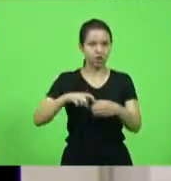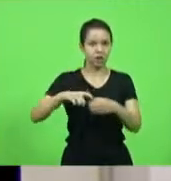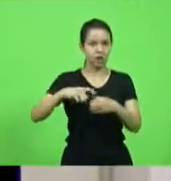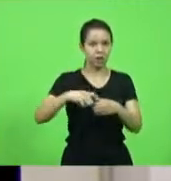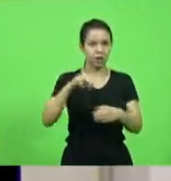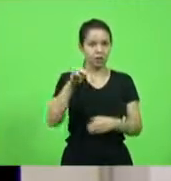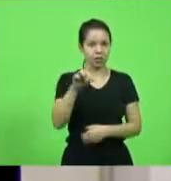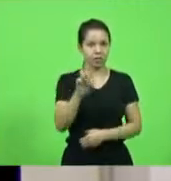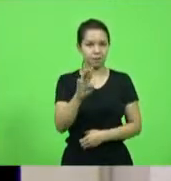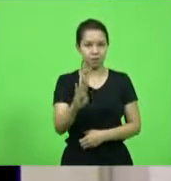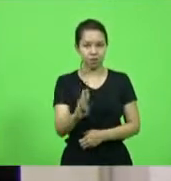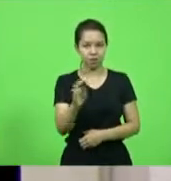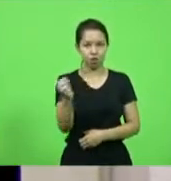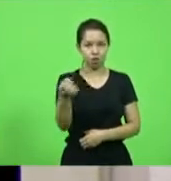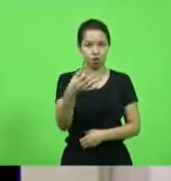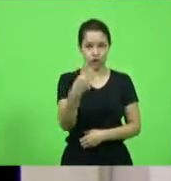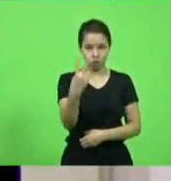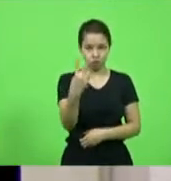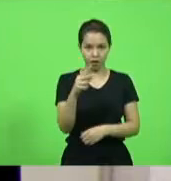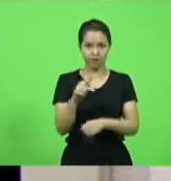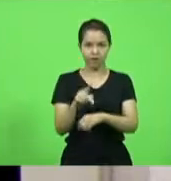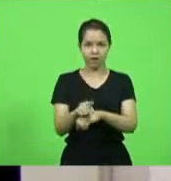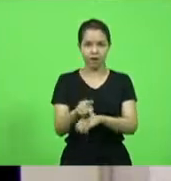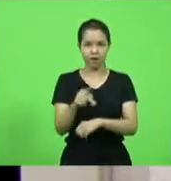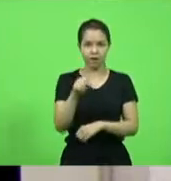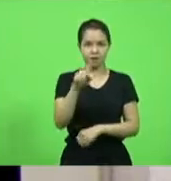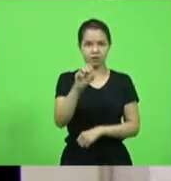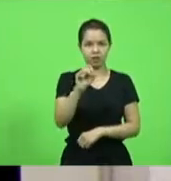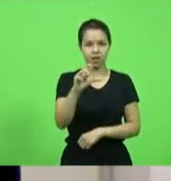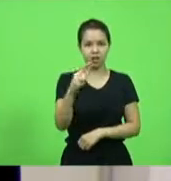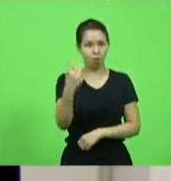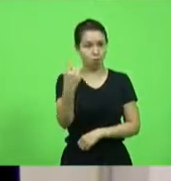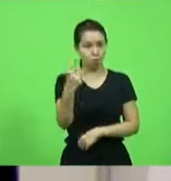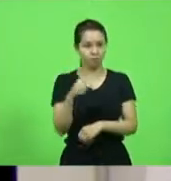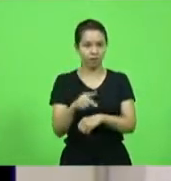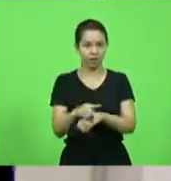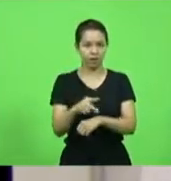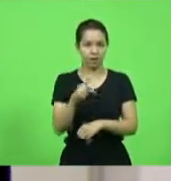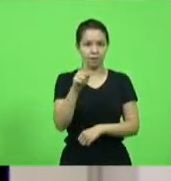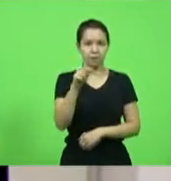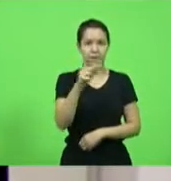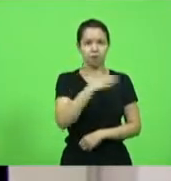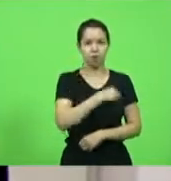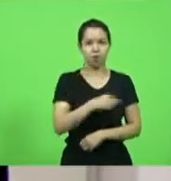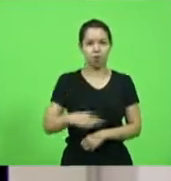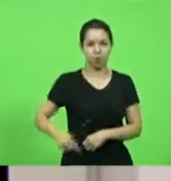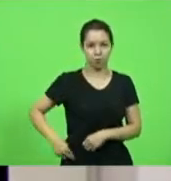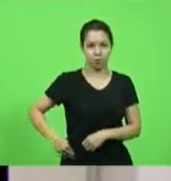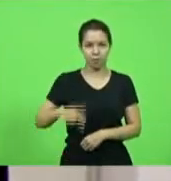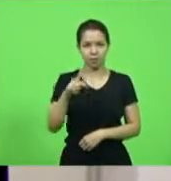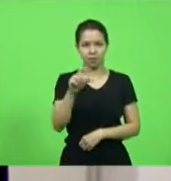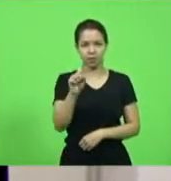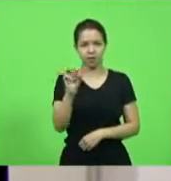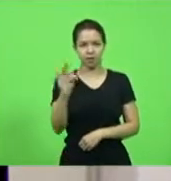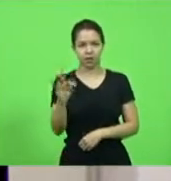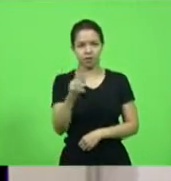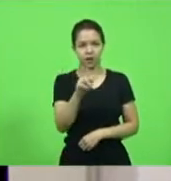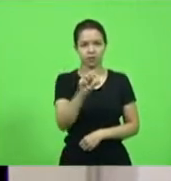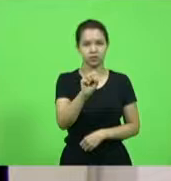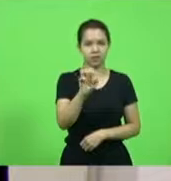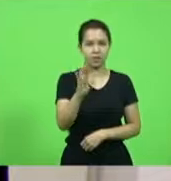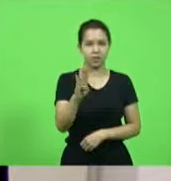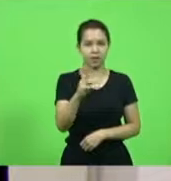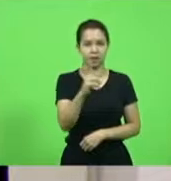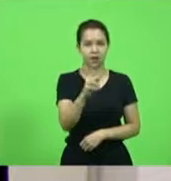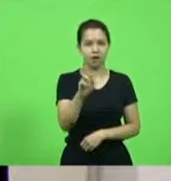e Novo, 2 vagas, Bloco PSL e PL, 1 vaga, Bloco Republicano, PDT, PSDB,